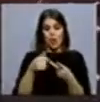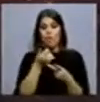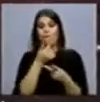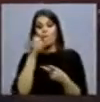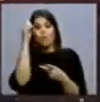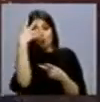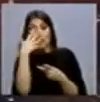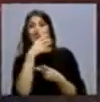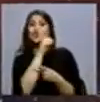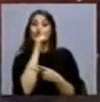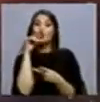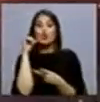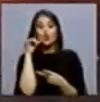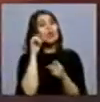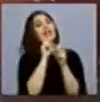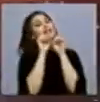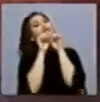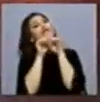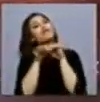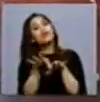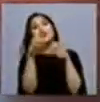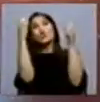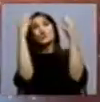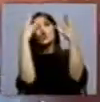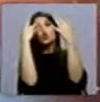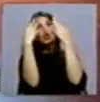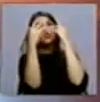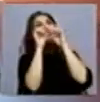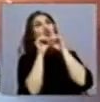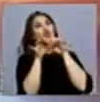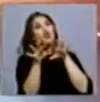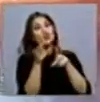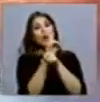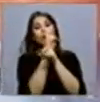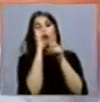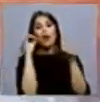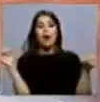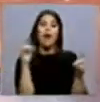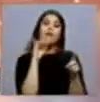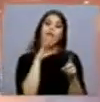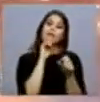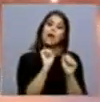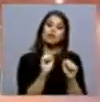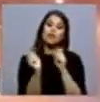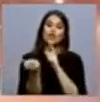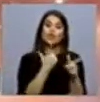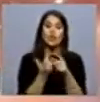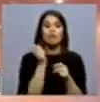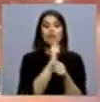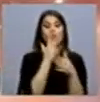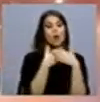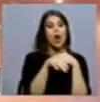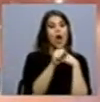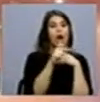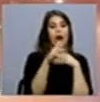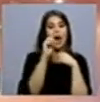é a reflexão e a dispersão de luz nas partículas de poeira, porque no fundo as maternidades estelares são grandes reservatórios de gás e de